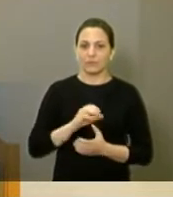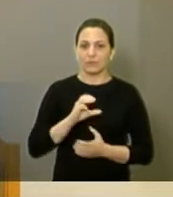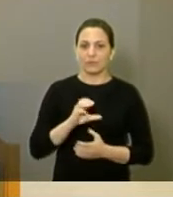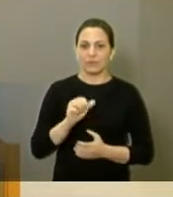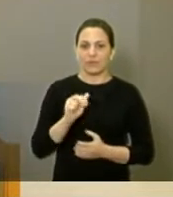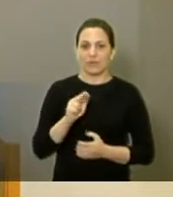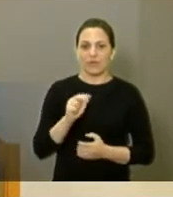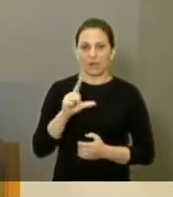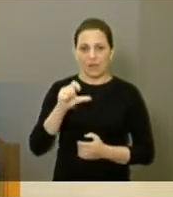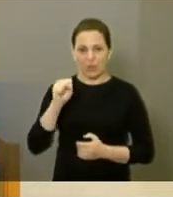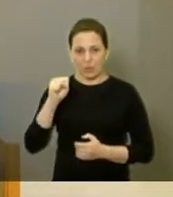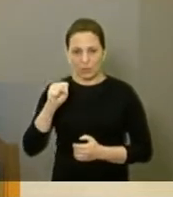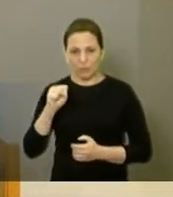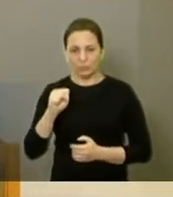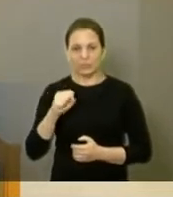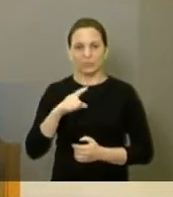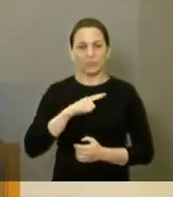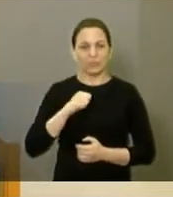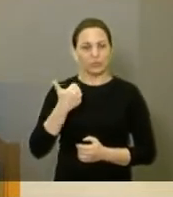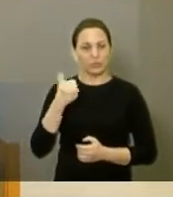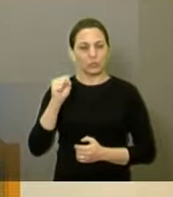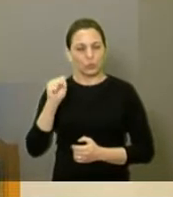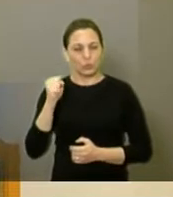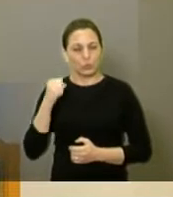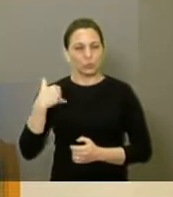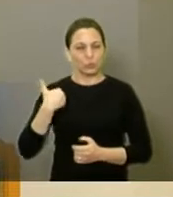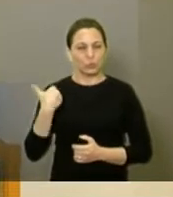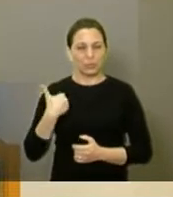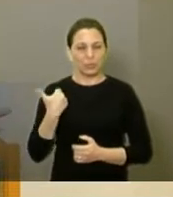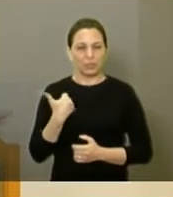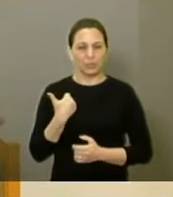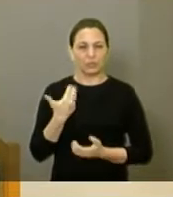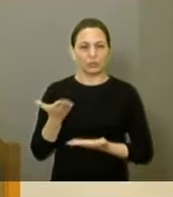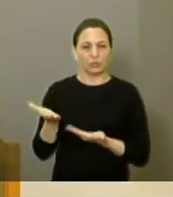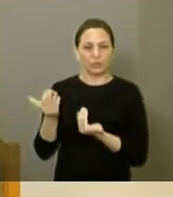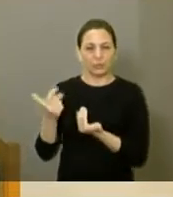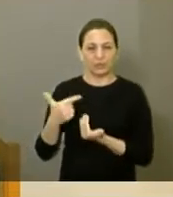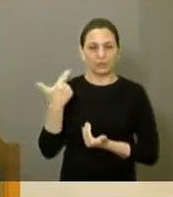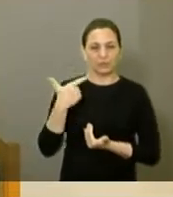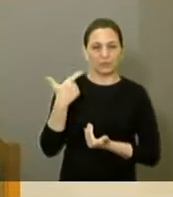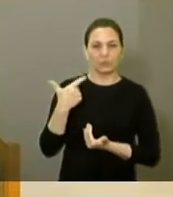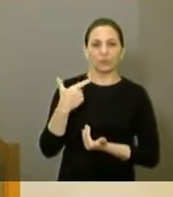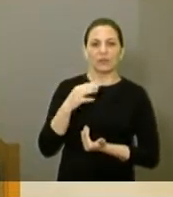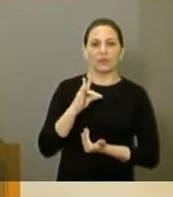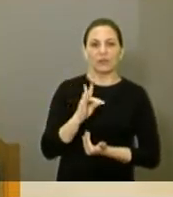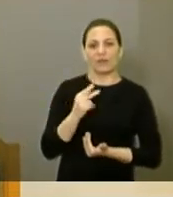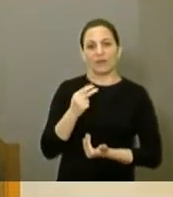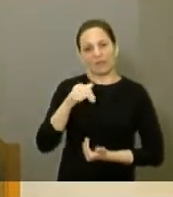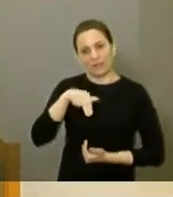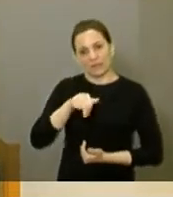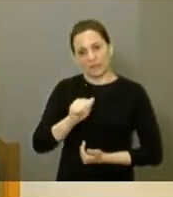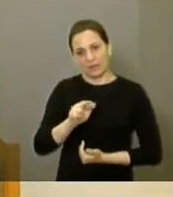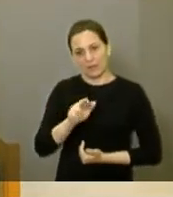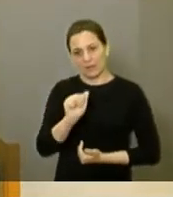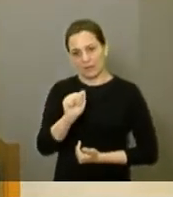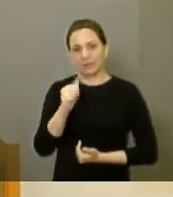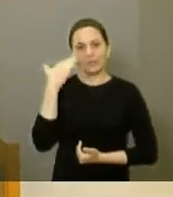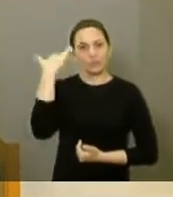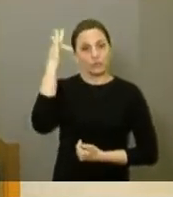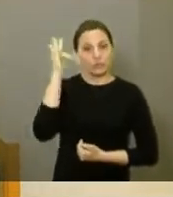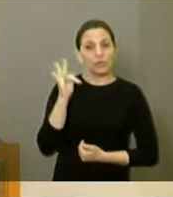21 lógica a segunda mais longa da história a menina jovem desejo a vocês mulheres sucesso na próxima